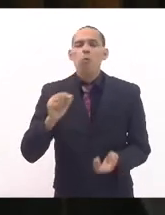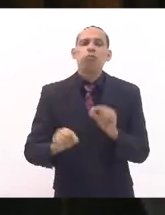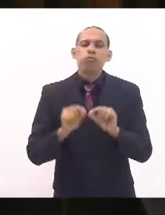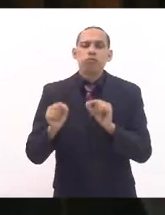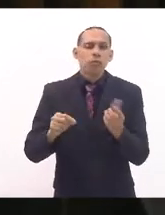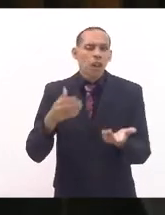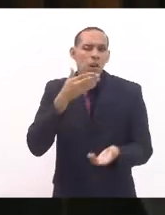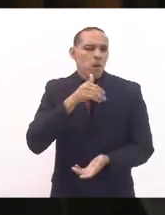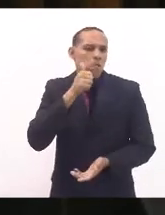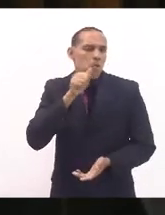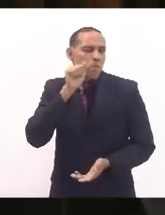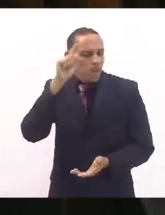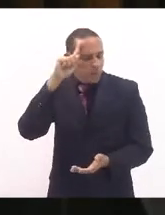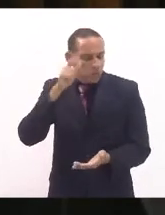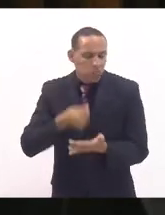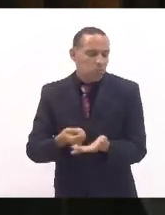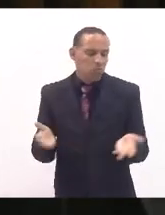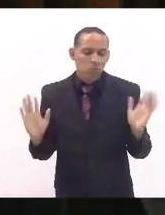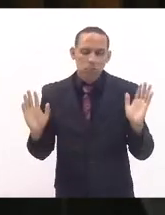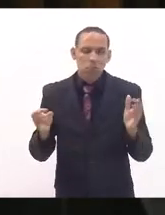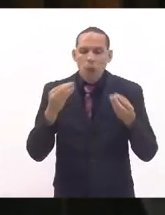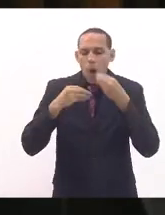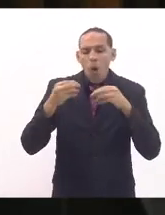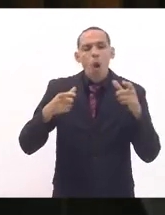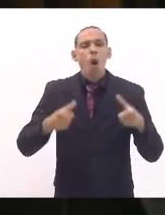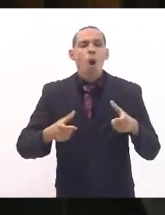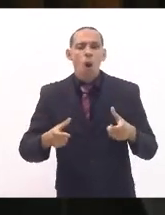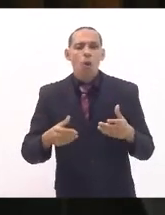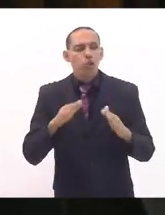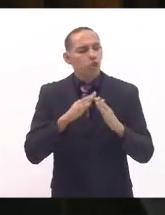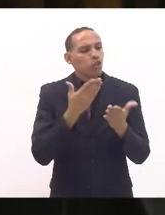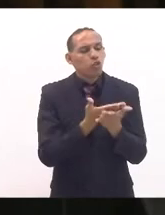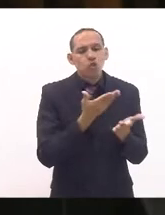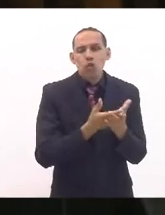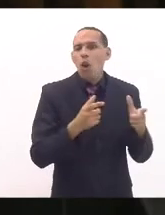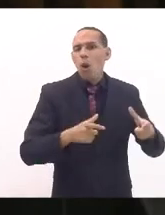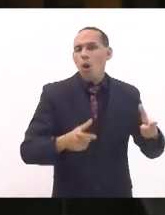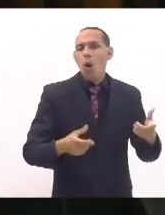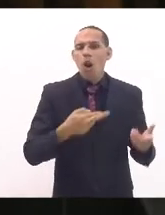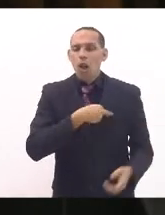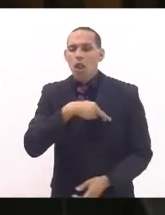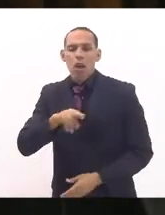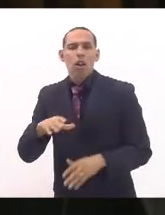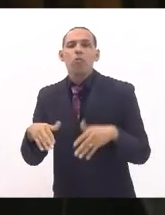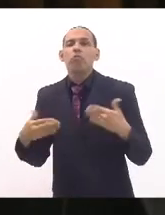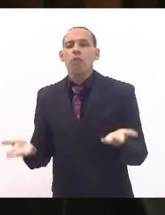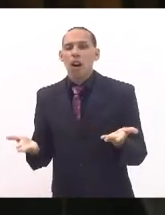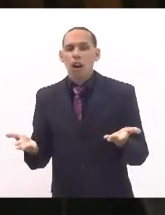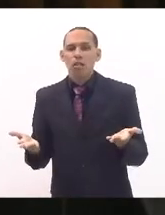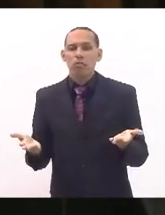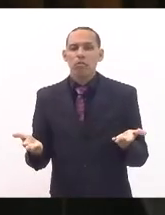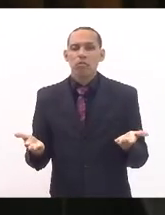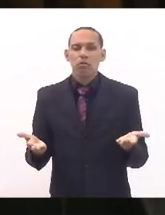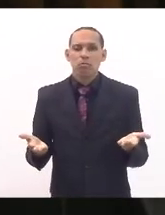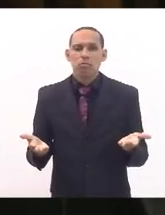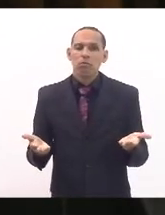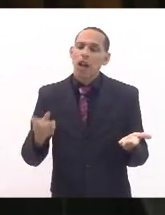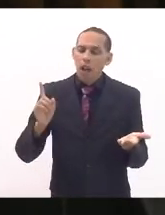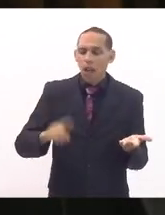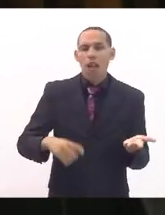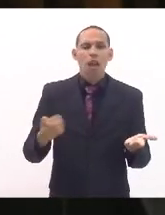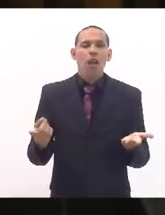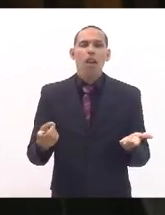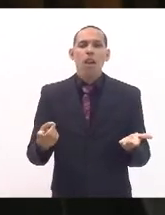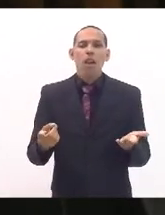o que o filho vai se alimentar, onde o filho vai estudar, qual religião o filho vai crer. Faz parte